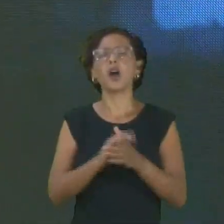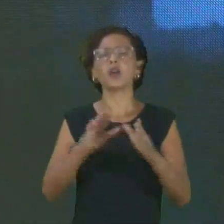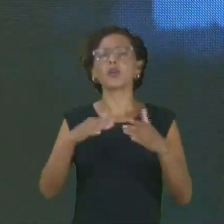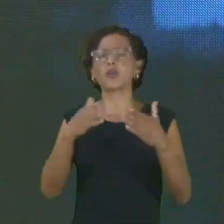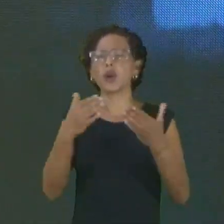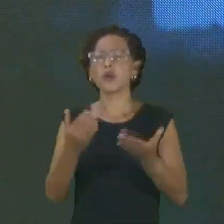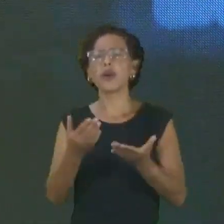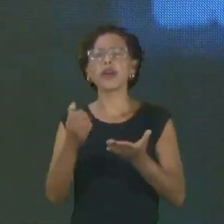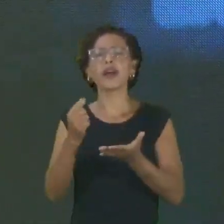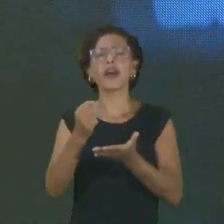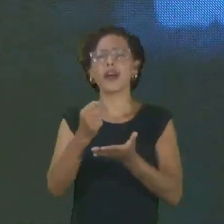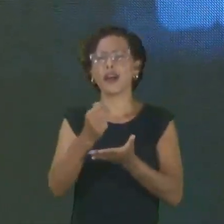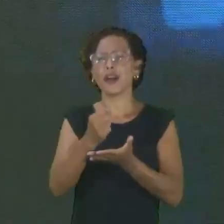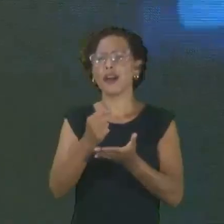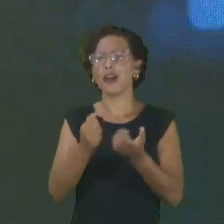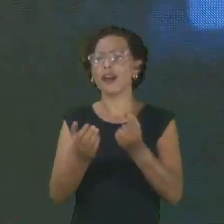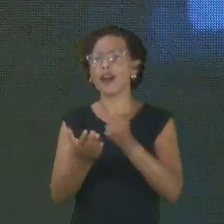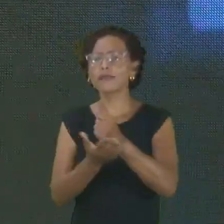da igreja?